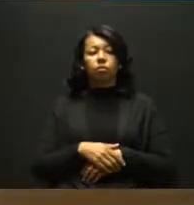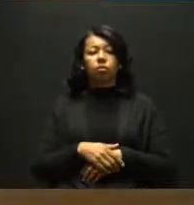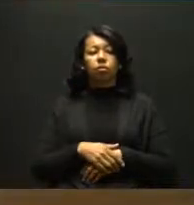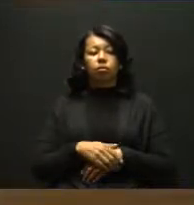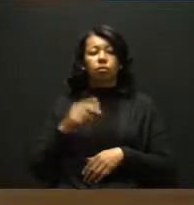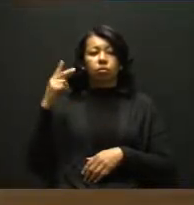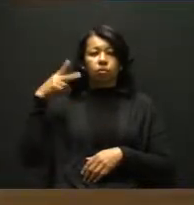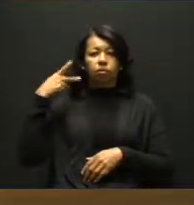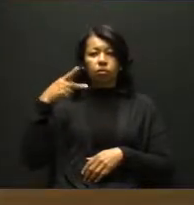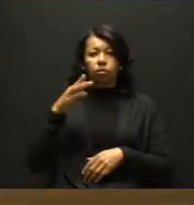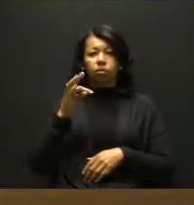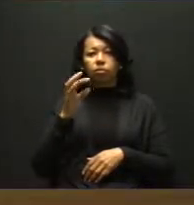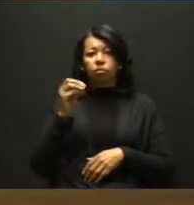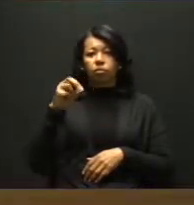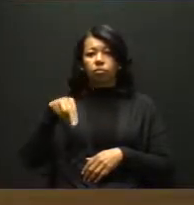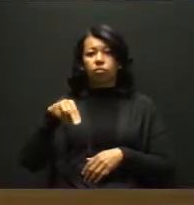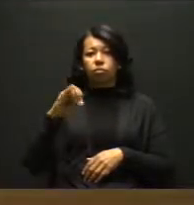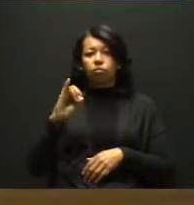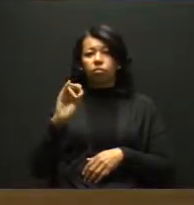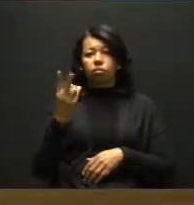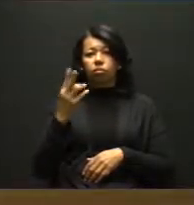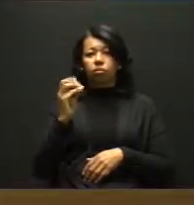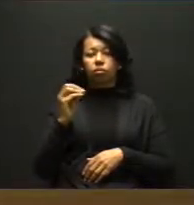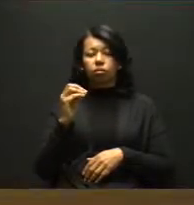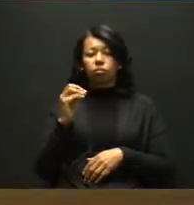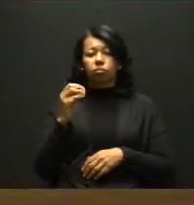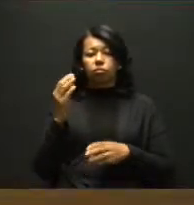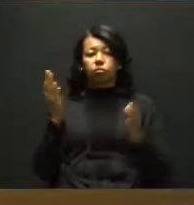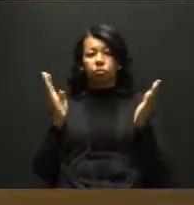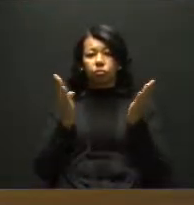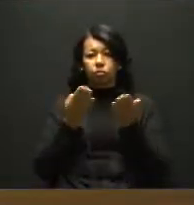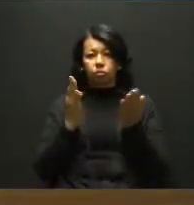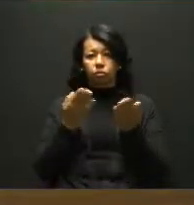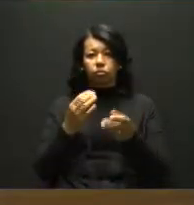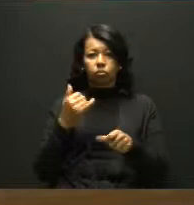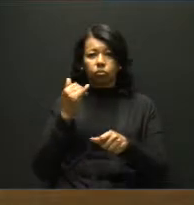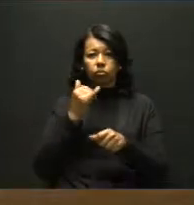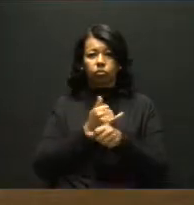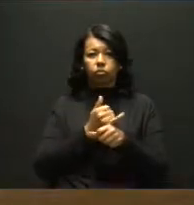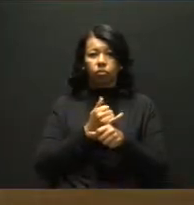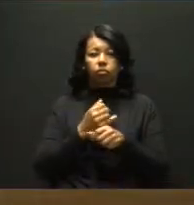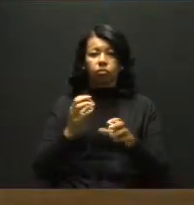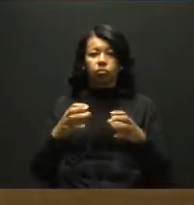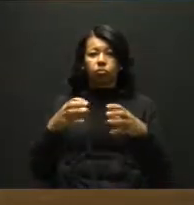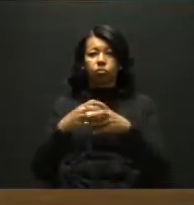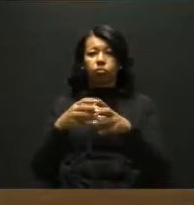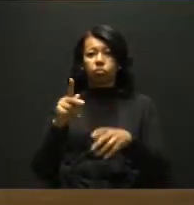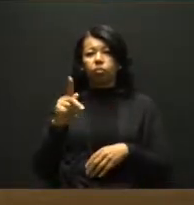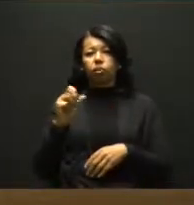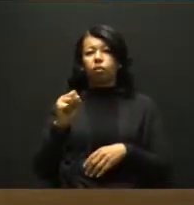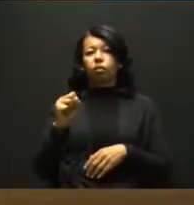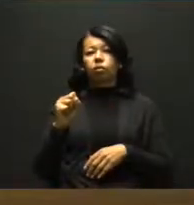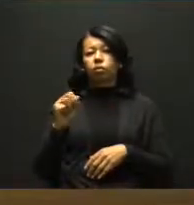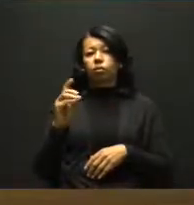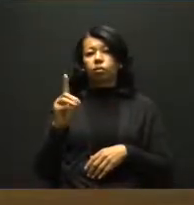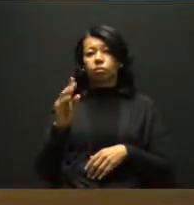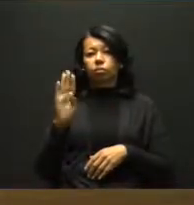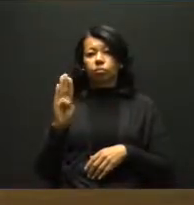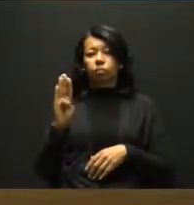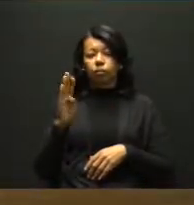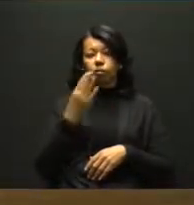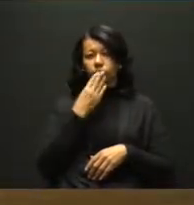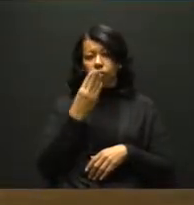vossa excelência que hoje lidera a bancada do governo o